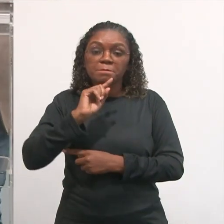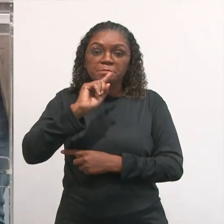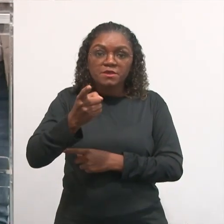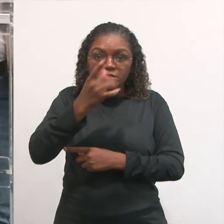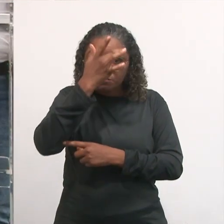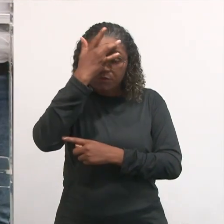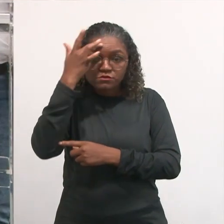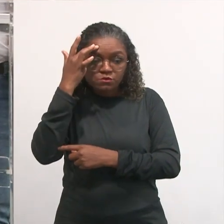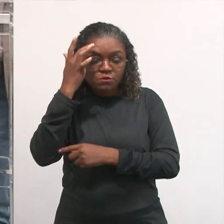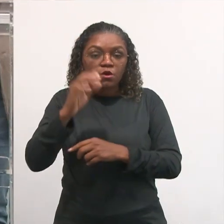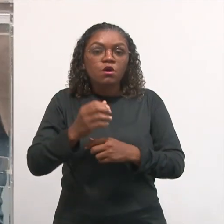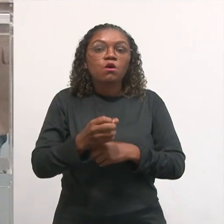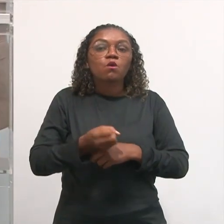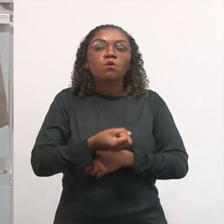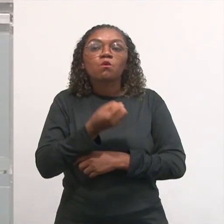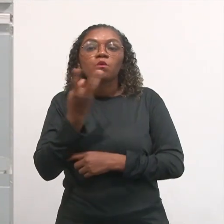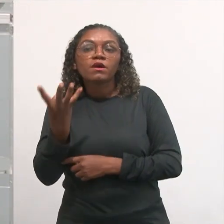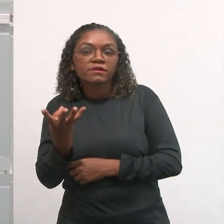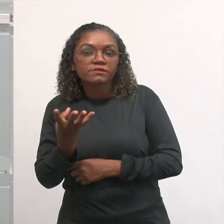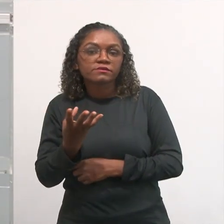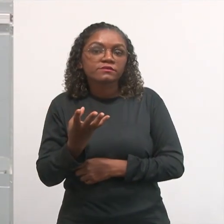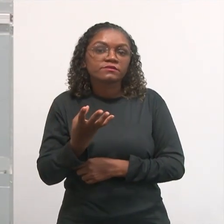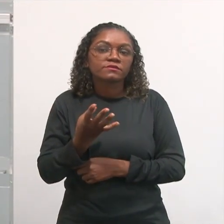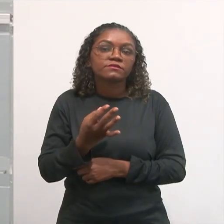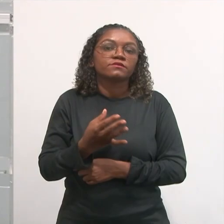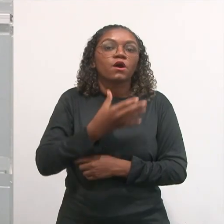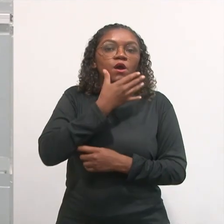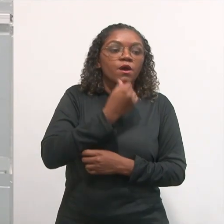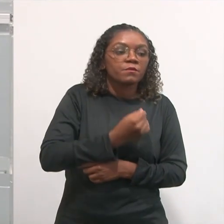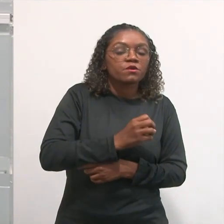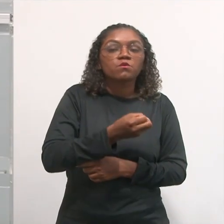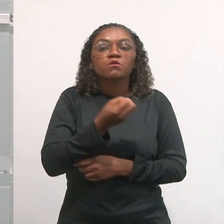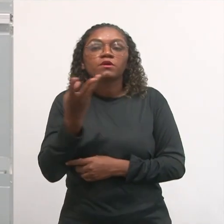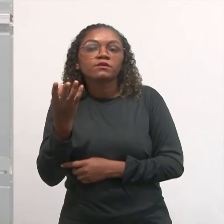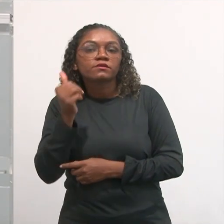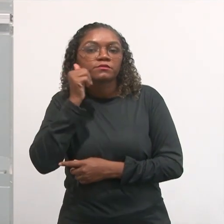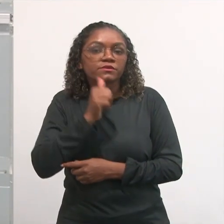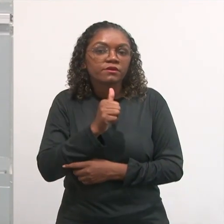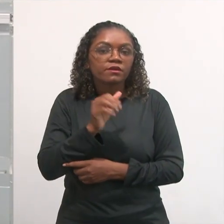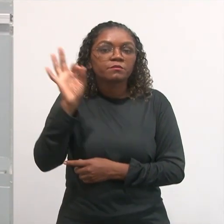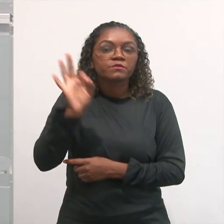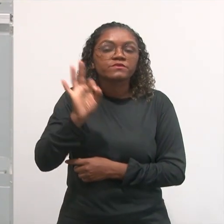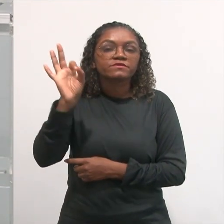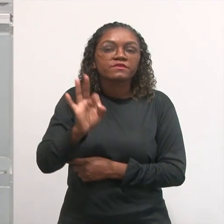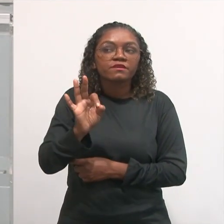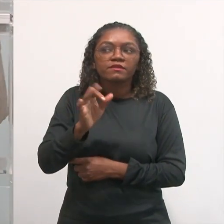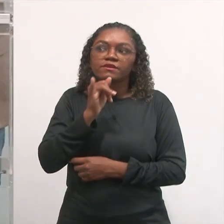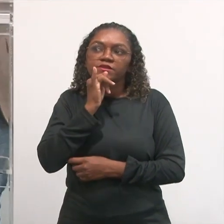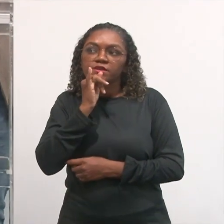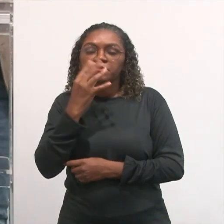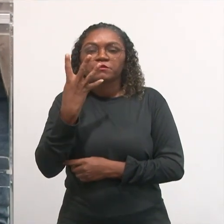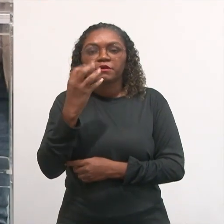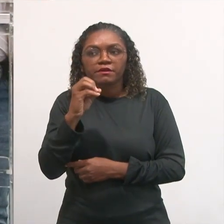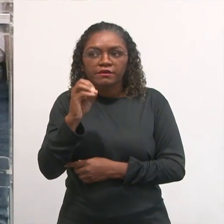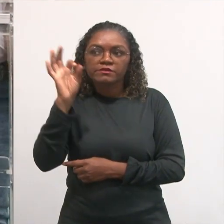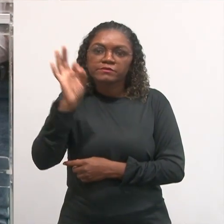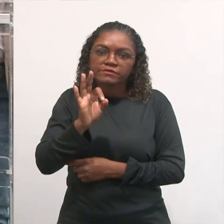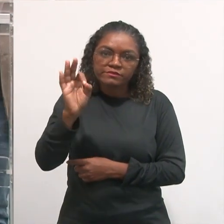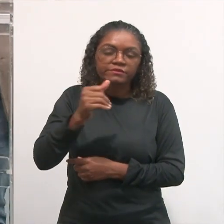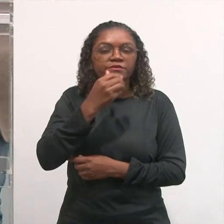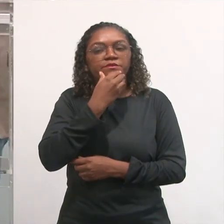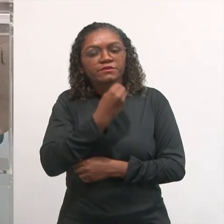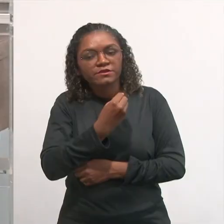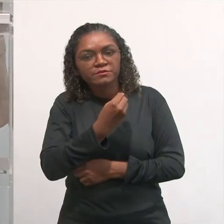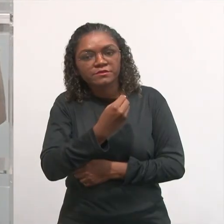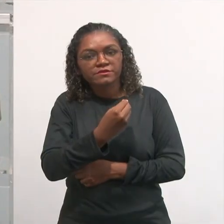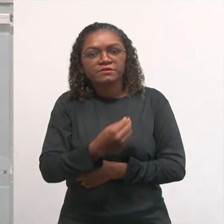sexo masculino e 41% era do sexo feminino. Tem uma diferença, né? 40% masculino, 60% do sexo feminino, falando